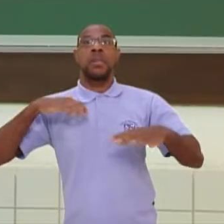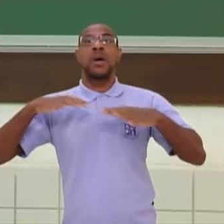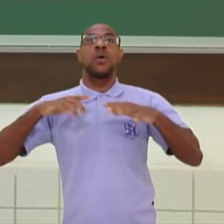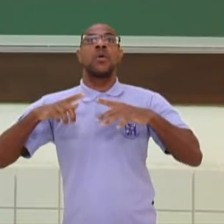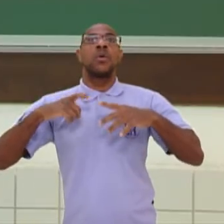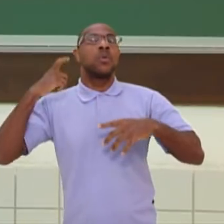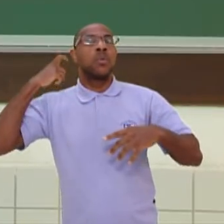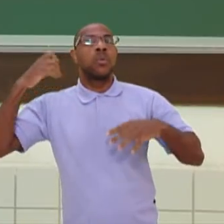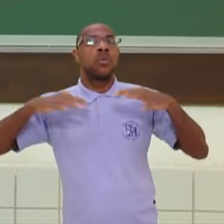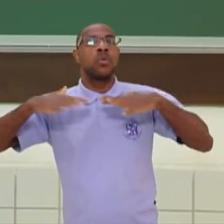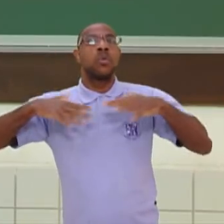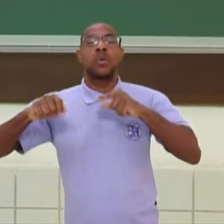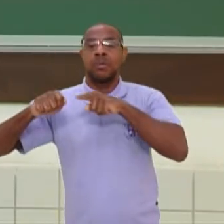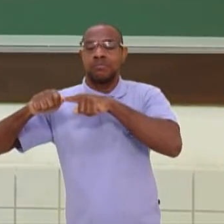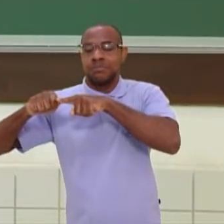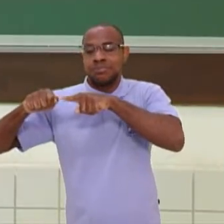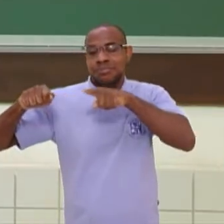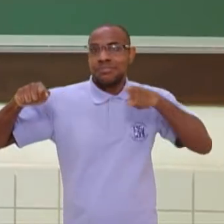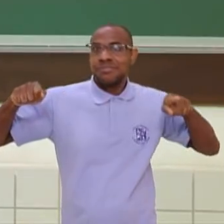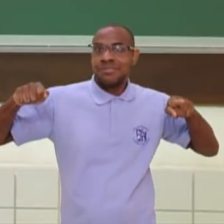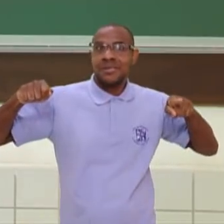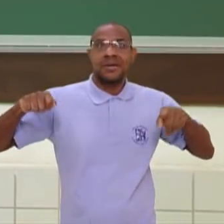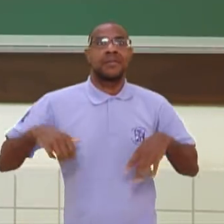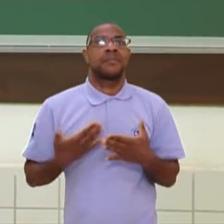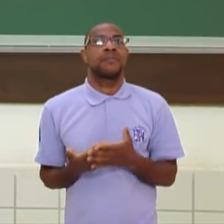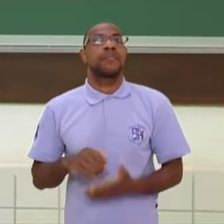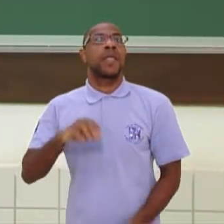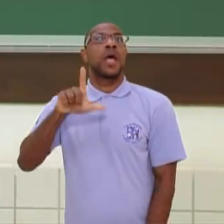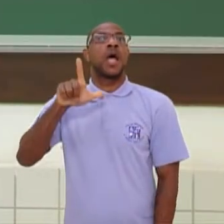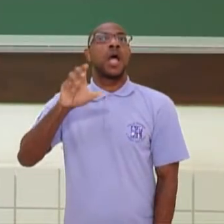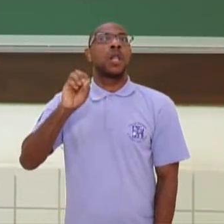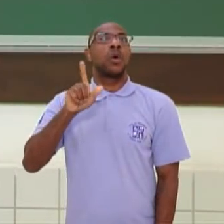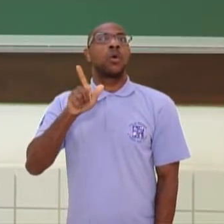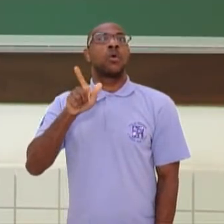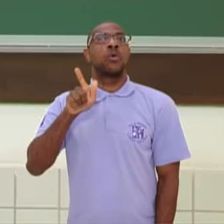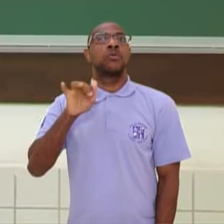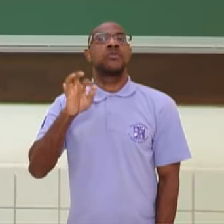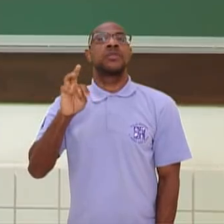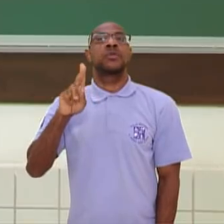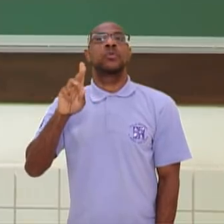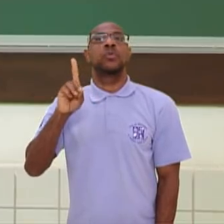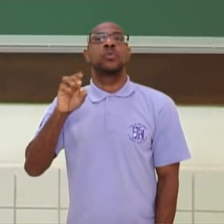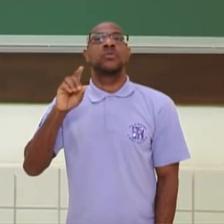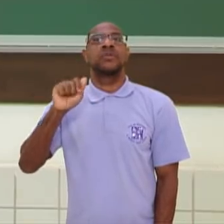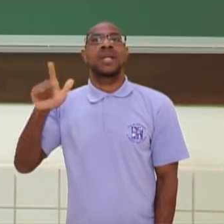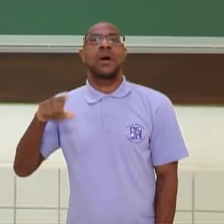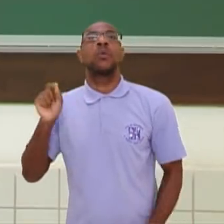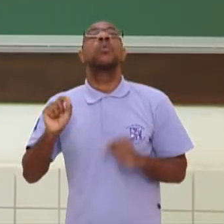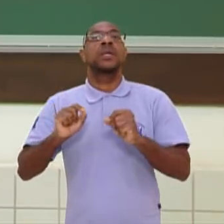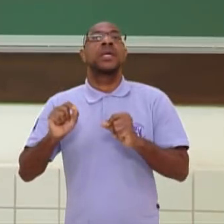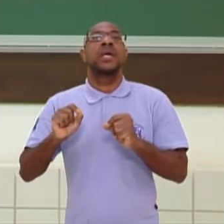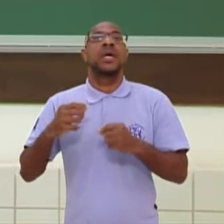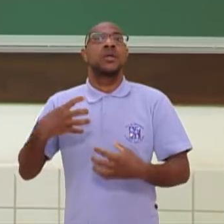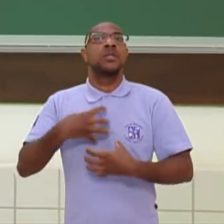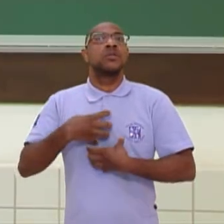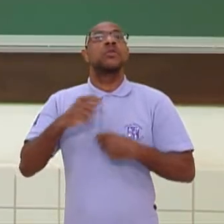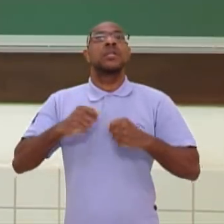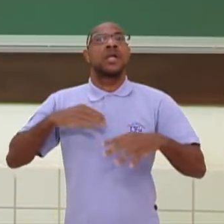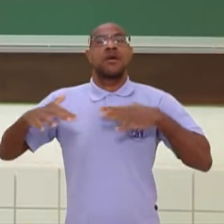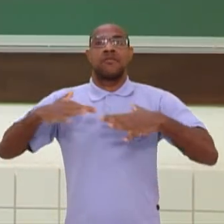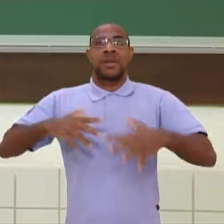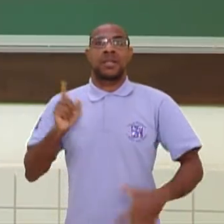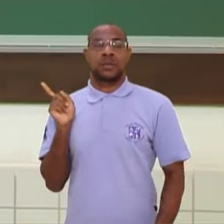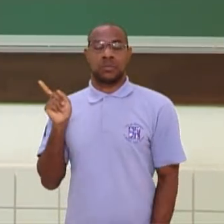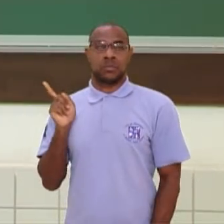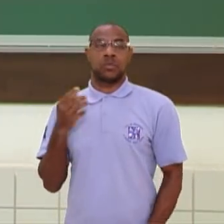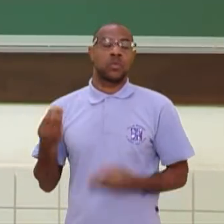onda longitudinal, o que vai acontecer? O sentido do movimento é o sentido da vibração. Vamos imaginar um exemplo,